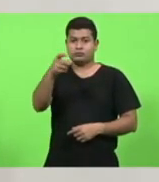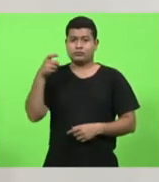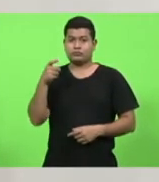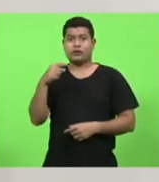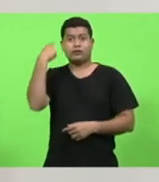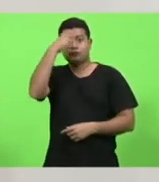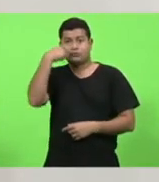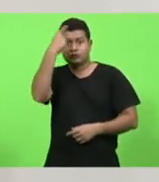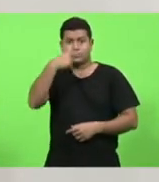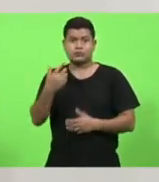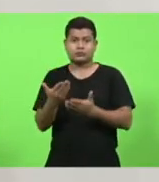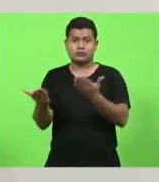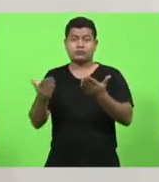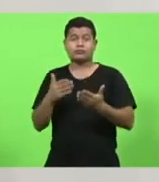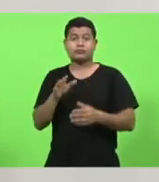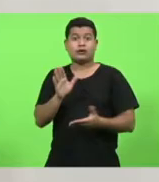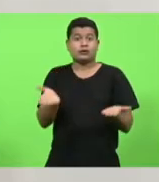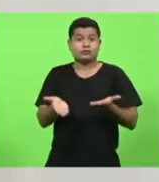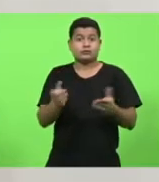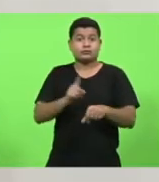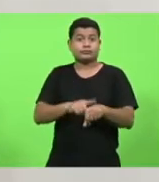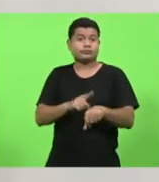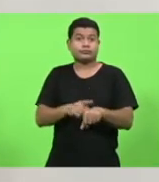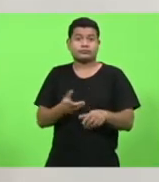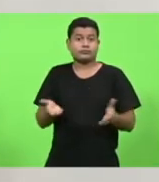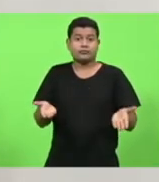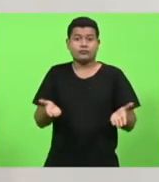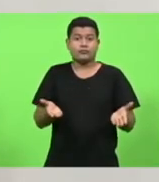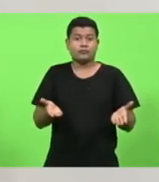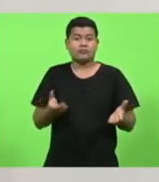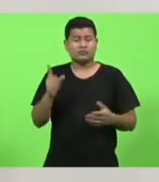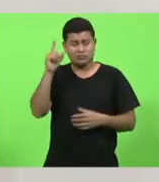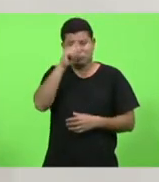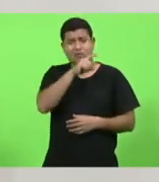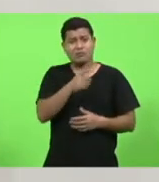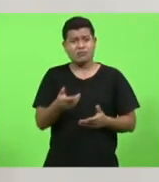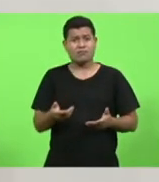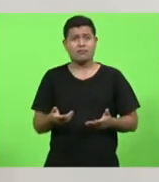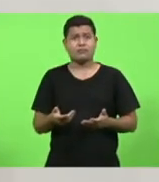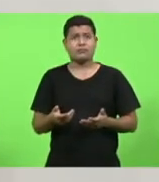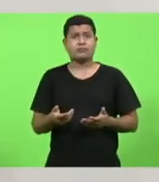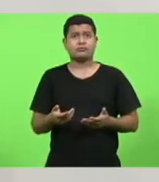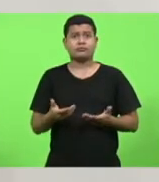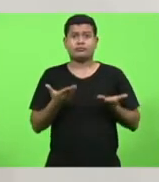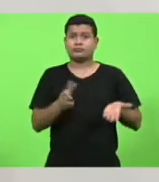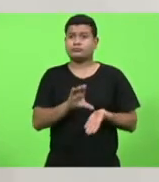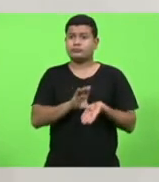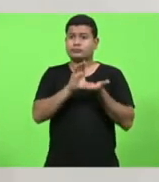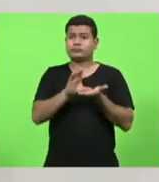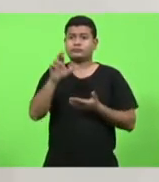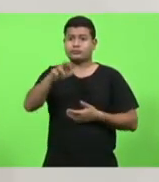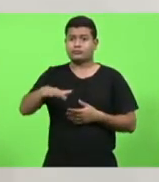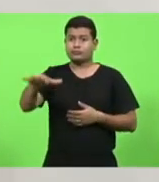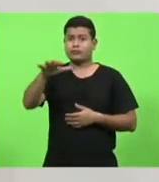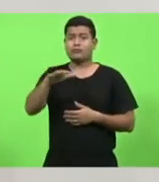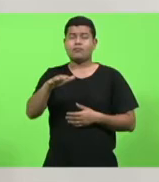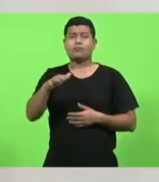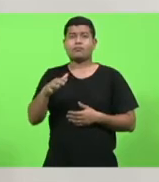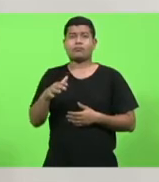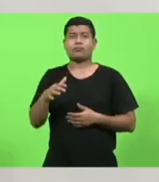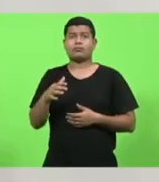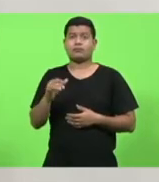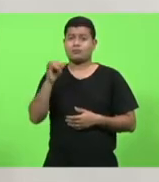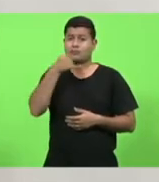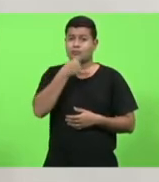num momento tão sensível, o Conselho Regional de Medicina, infelizmente,